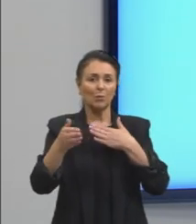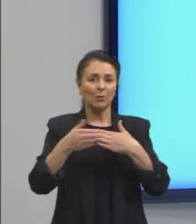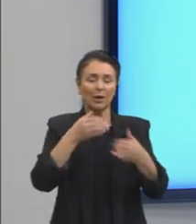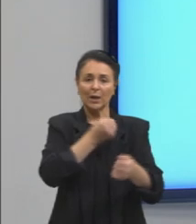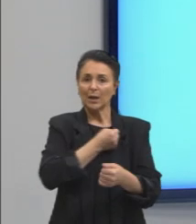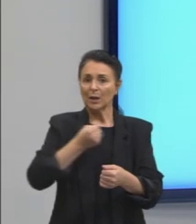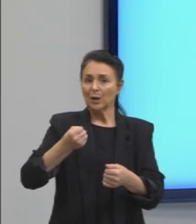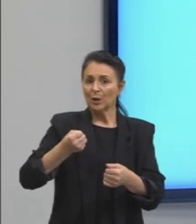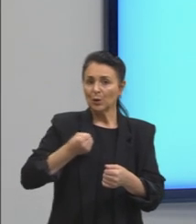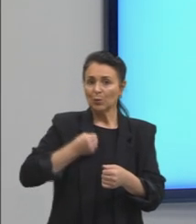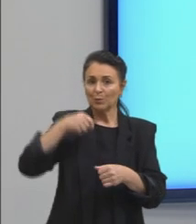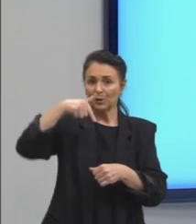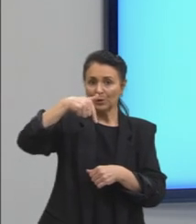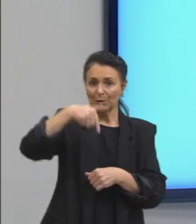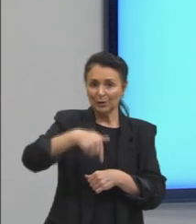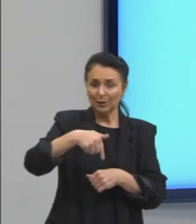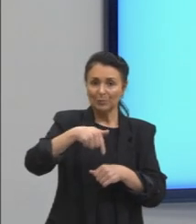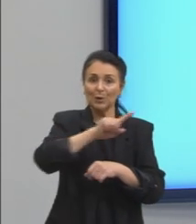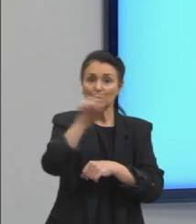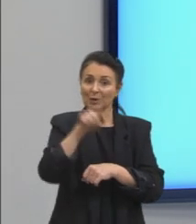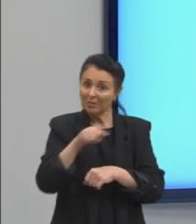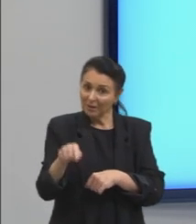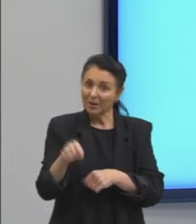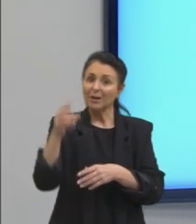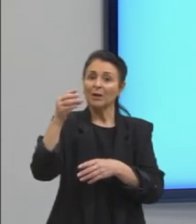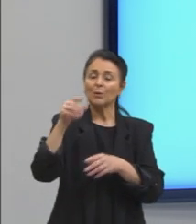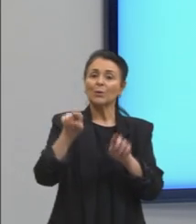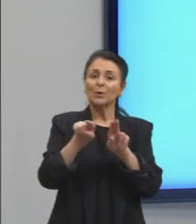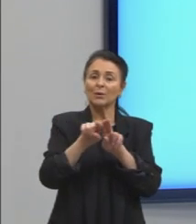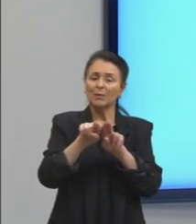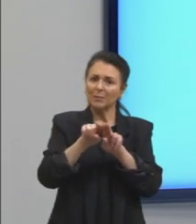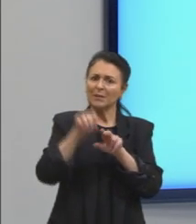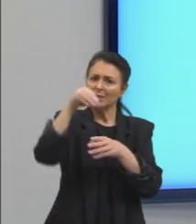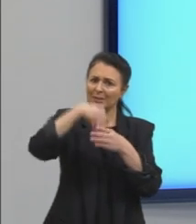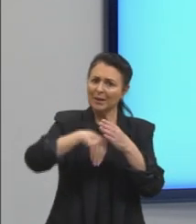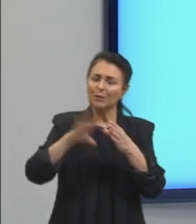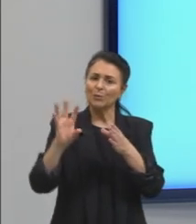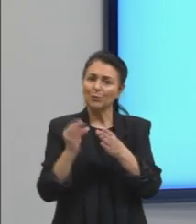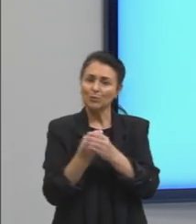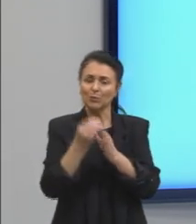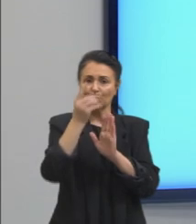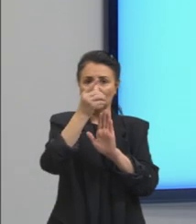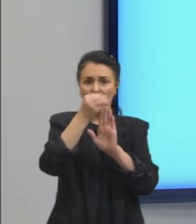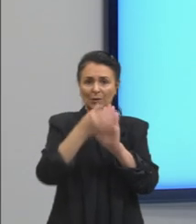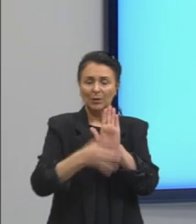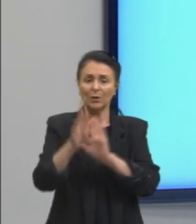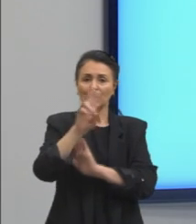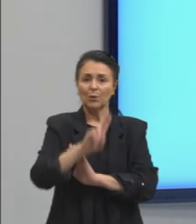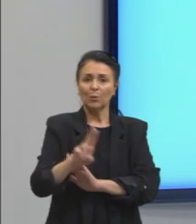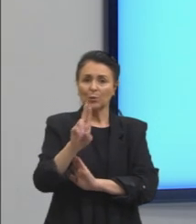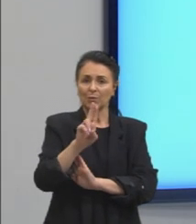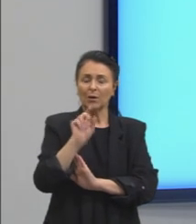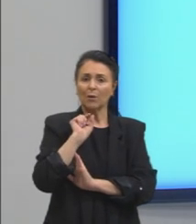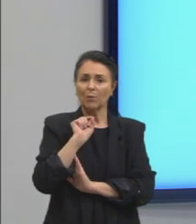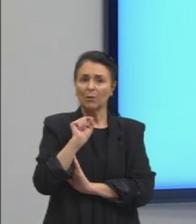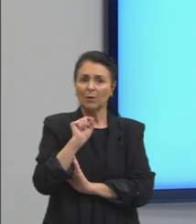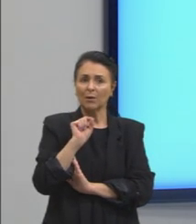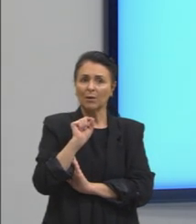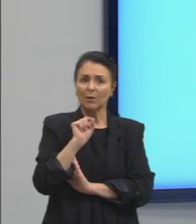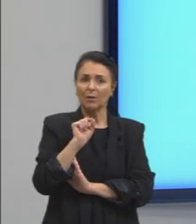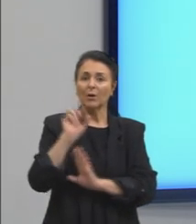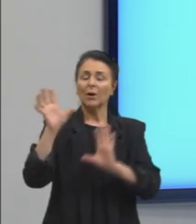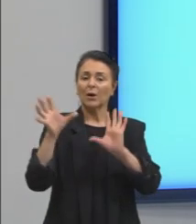número inteiro ou decimal pertence também a esse conjunto sua definição mais utilizar mais utilizada é a seguinte